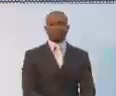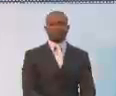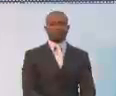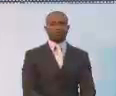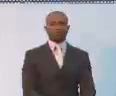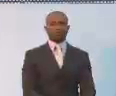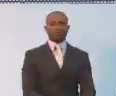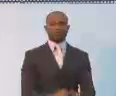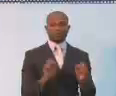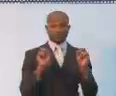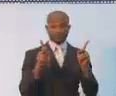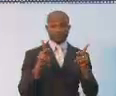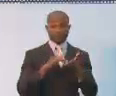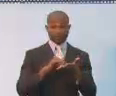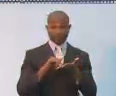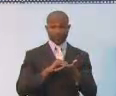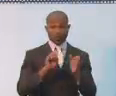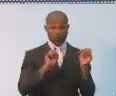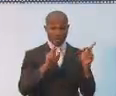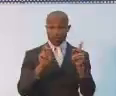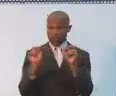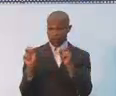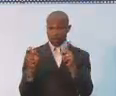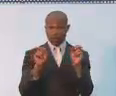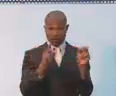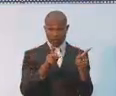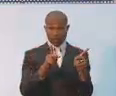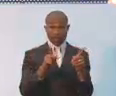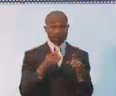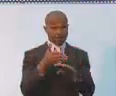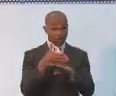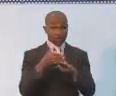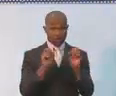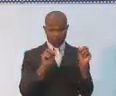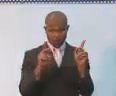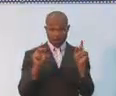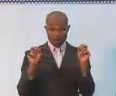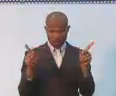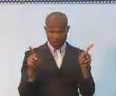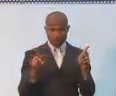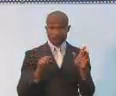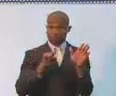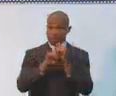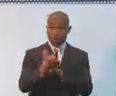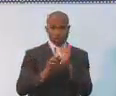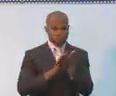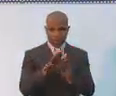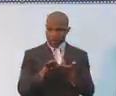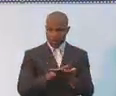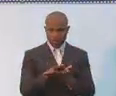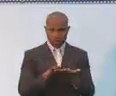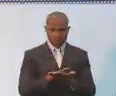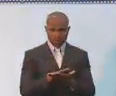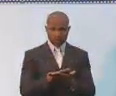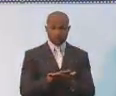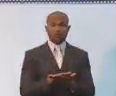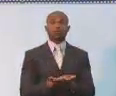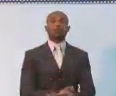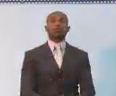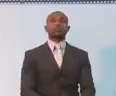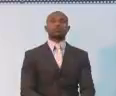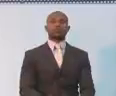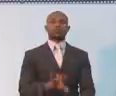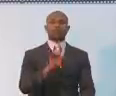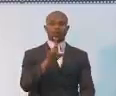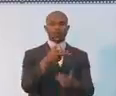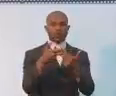Ok, secretário? Tudo ok? O assistente? Tudo ok. Ok, não tem ninguém para usar a tribuna. Não havendo mais